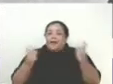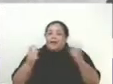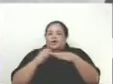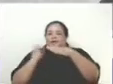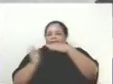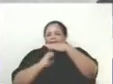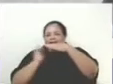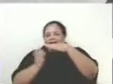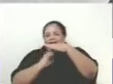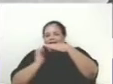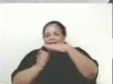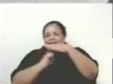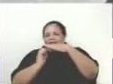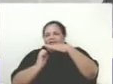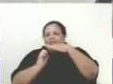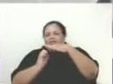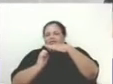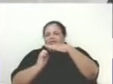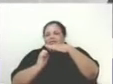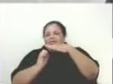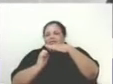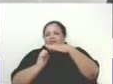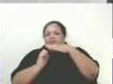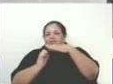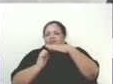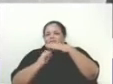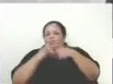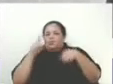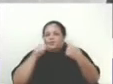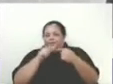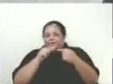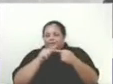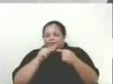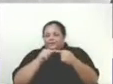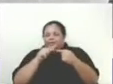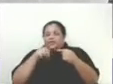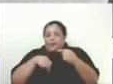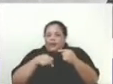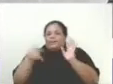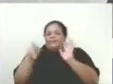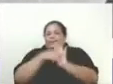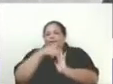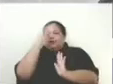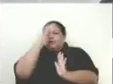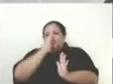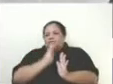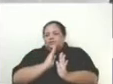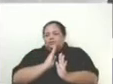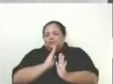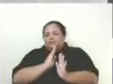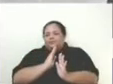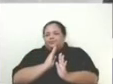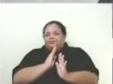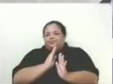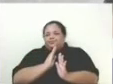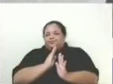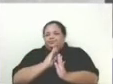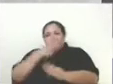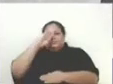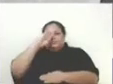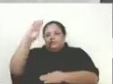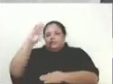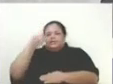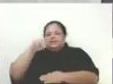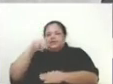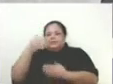dessa magnitude e com essa finalidade, encontra-se no Brasil, na América Latina, encontra-se no Brasil e, principalmente, encontra-se em Botucatu. Então, parabéns